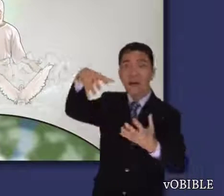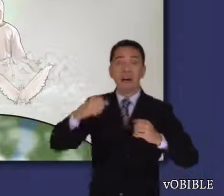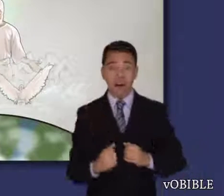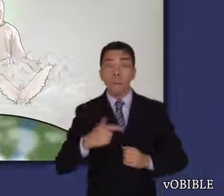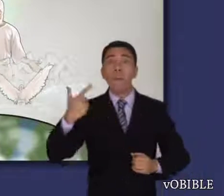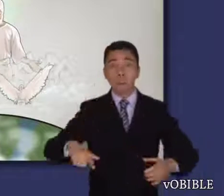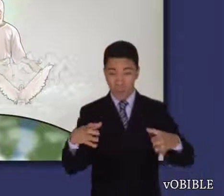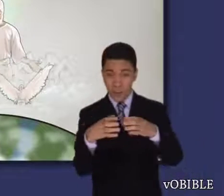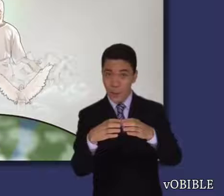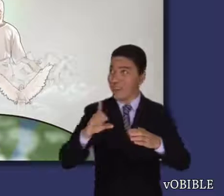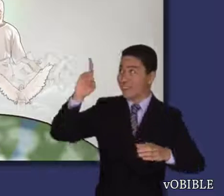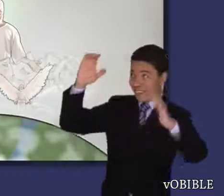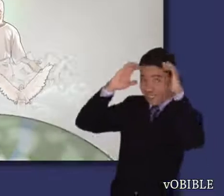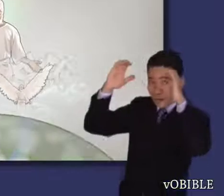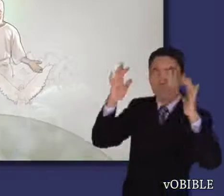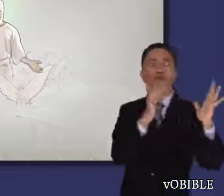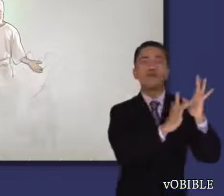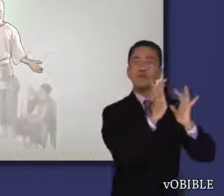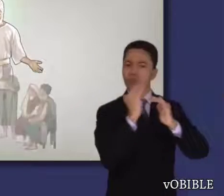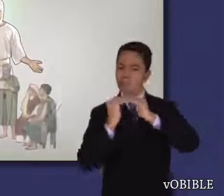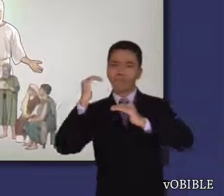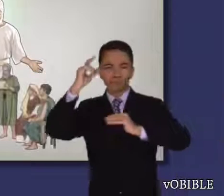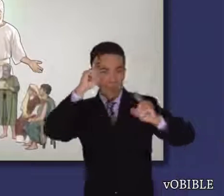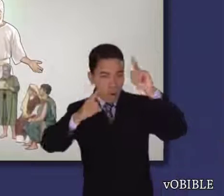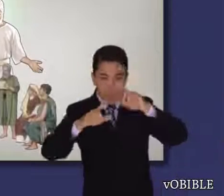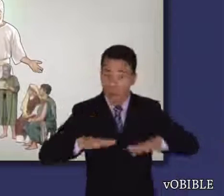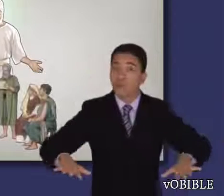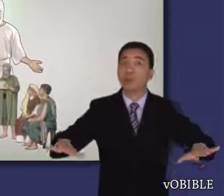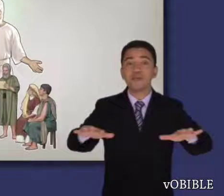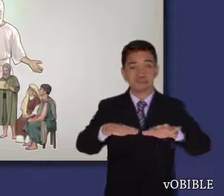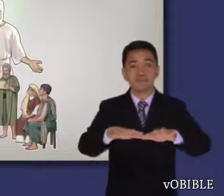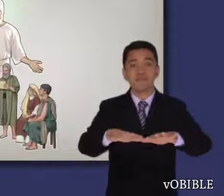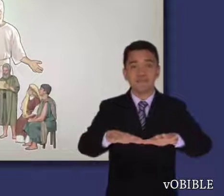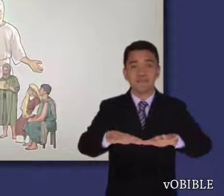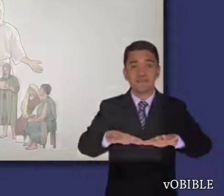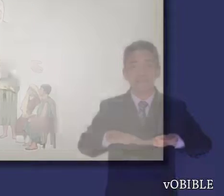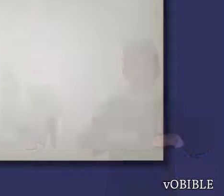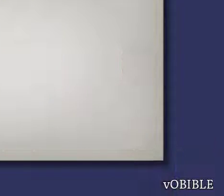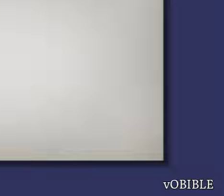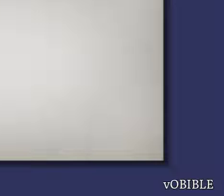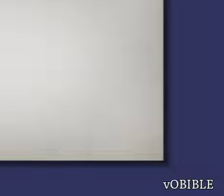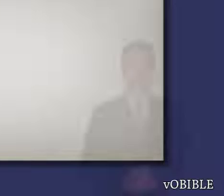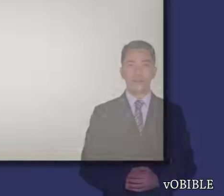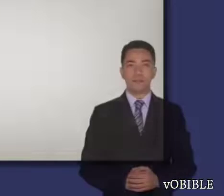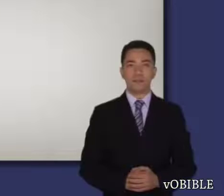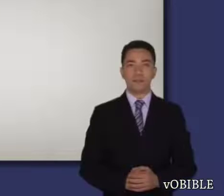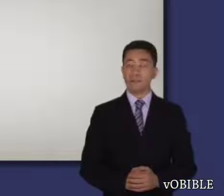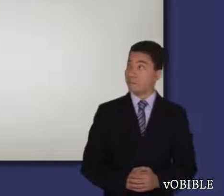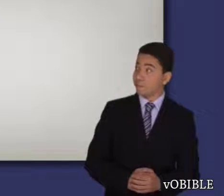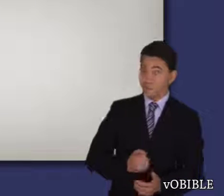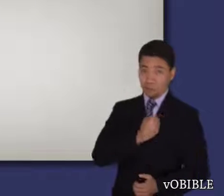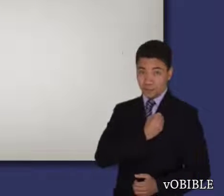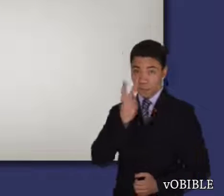foram criadas todas as outras coisas. Cristo é também o cabeça da congregação. No capítulo